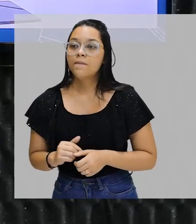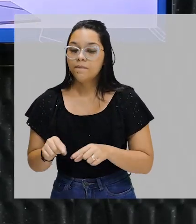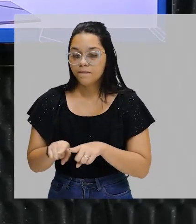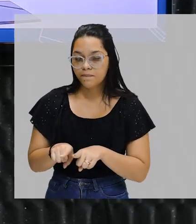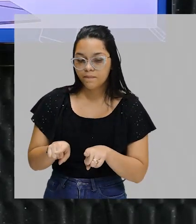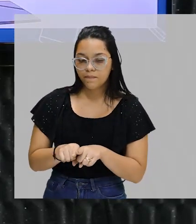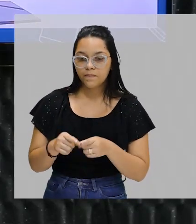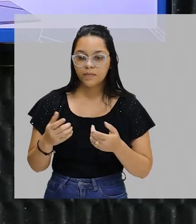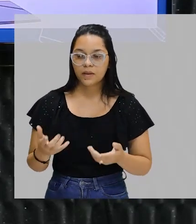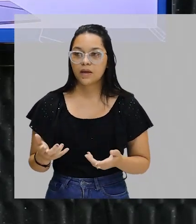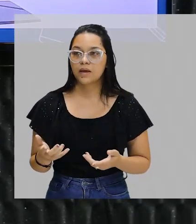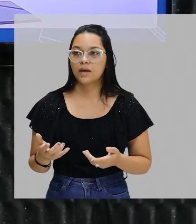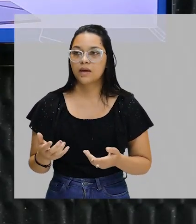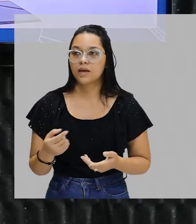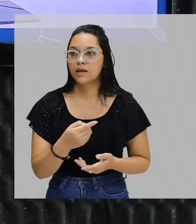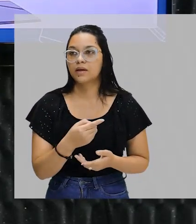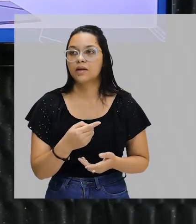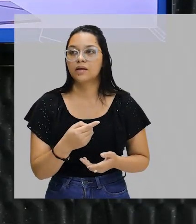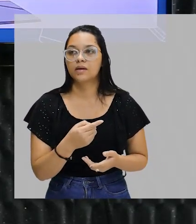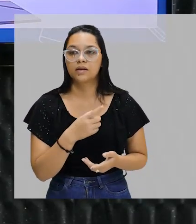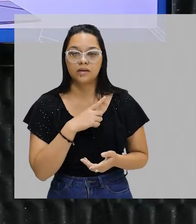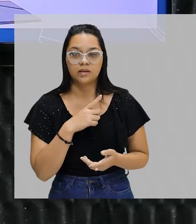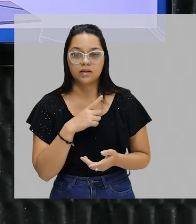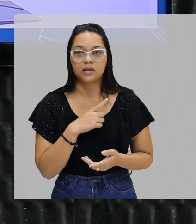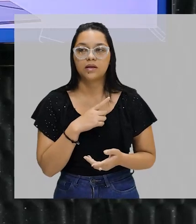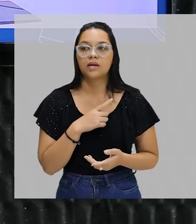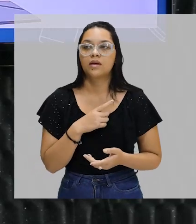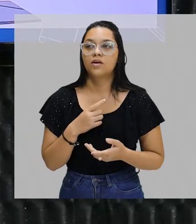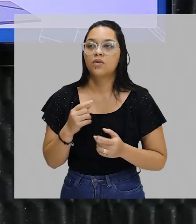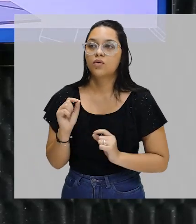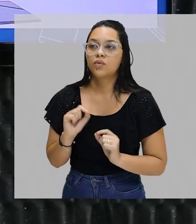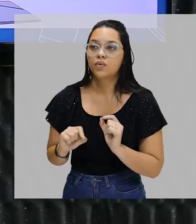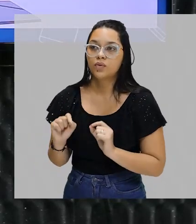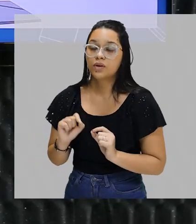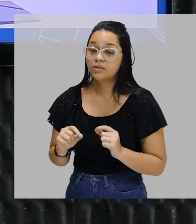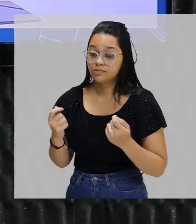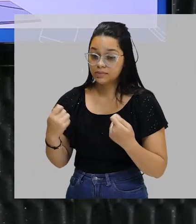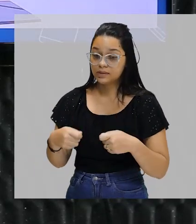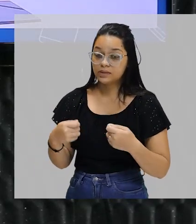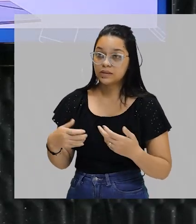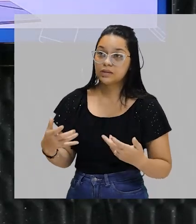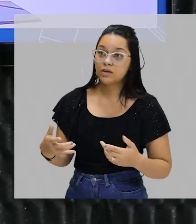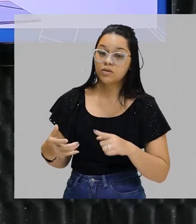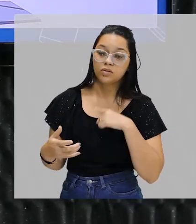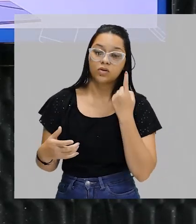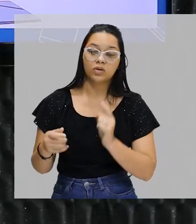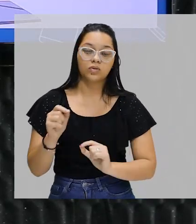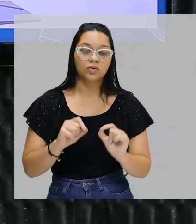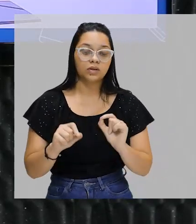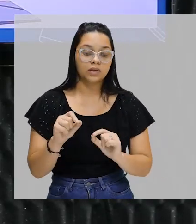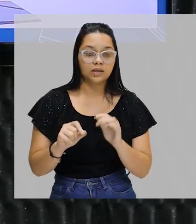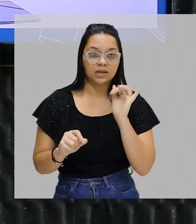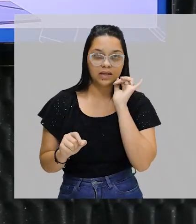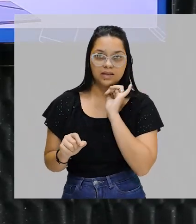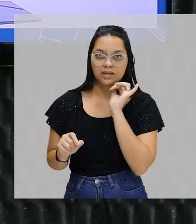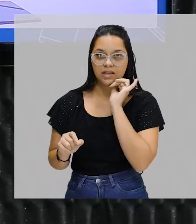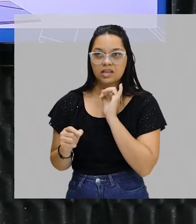aí, esse tipo de medição, ele é bem preciso. Então, a gente vai, por exemplo,